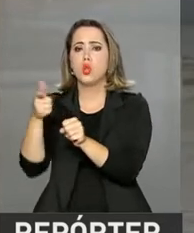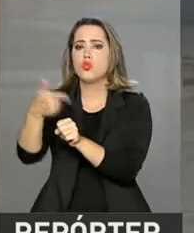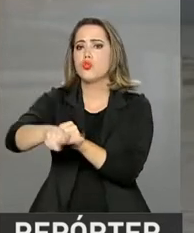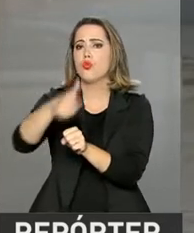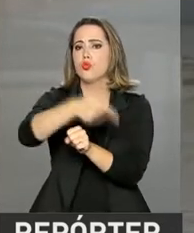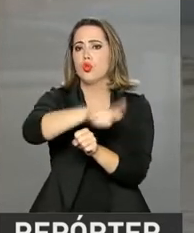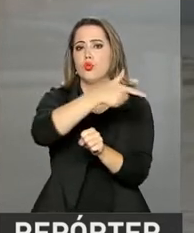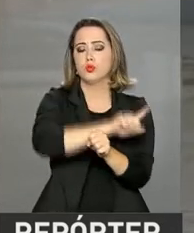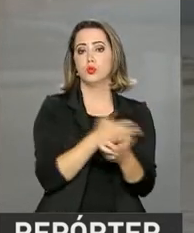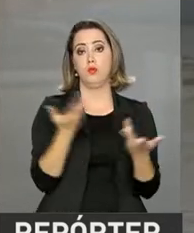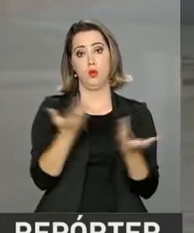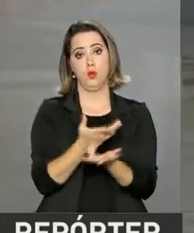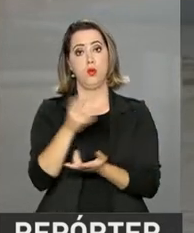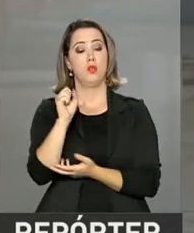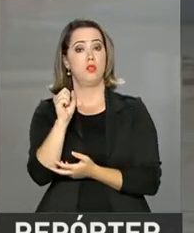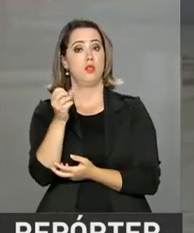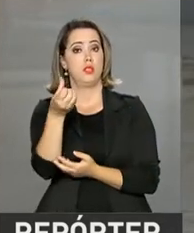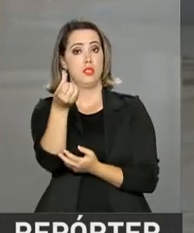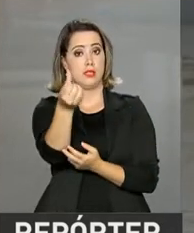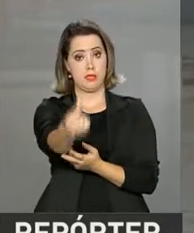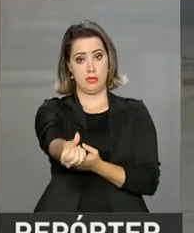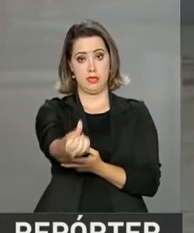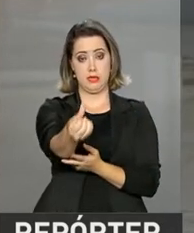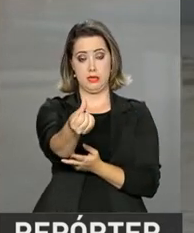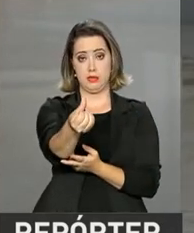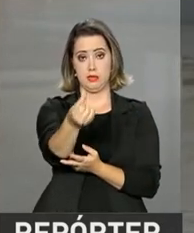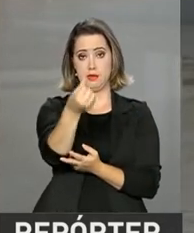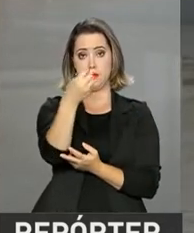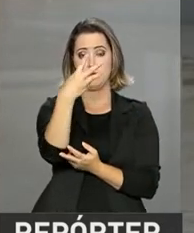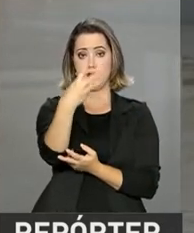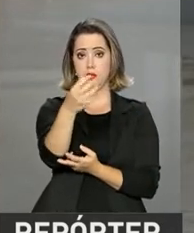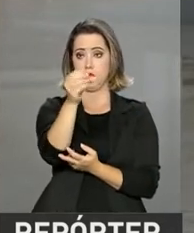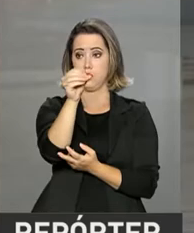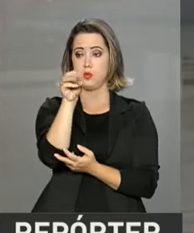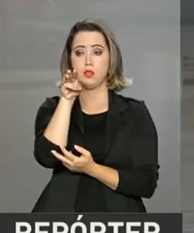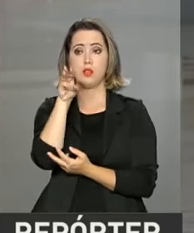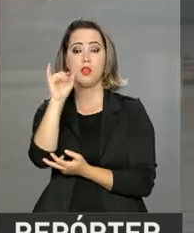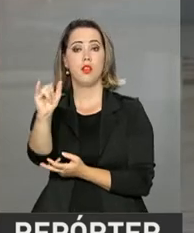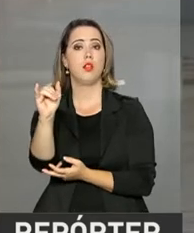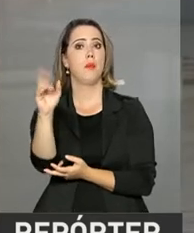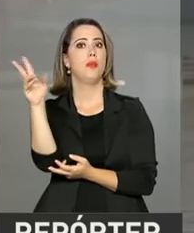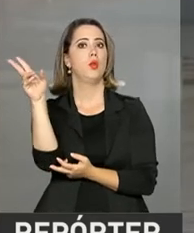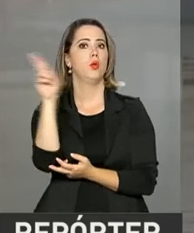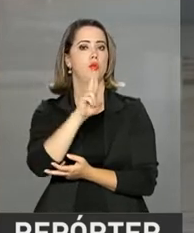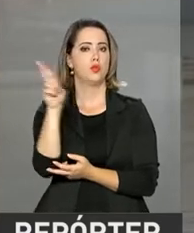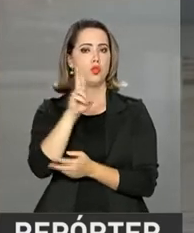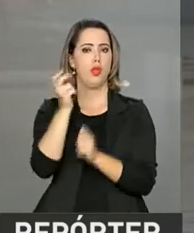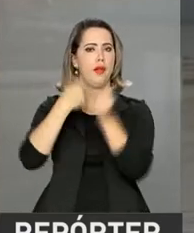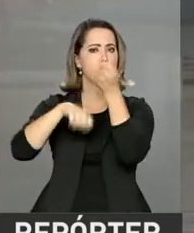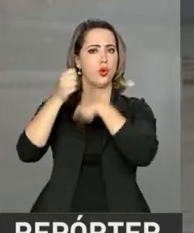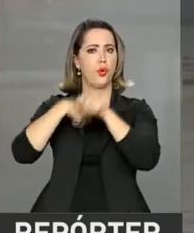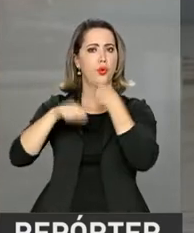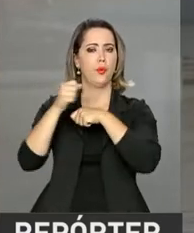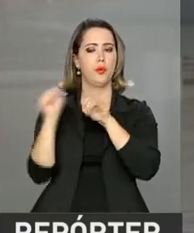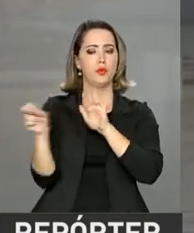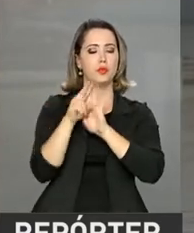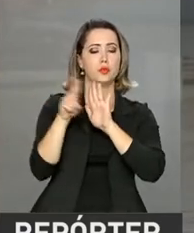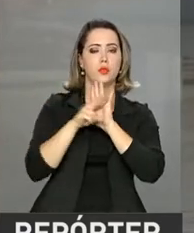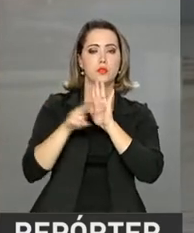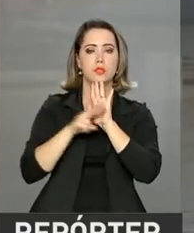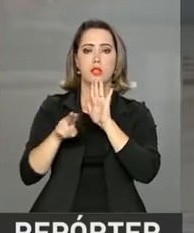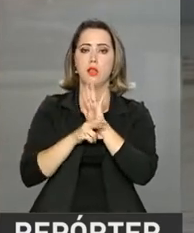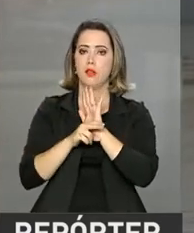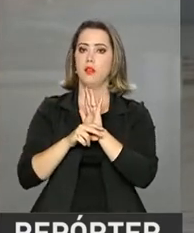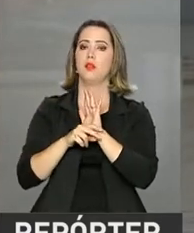é de uma economia de cerca de 630 bilhões de reais com a reforma da previdência para os próximos